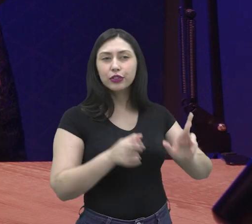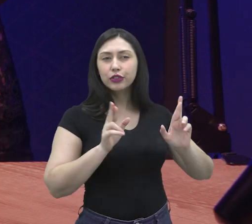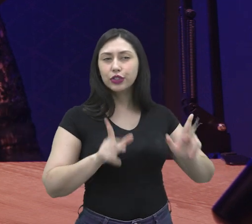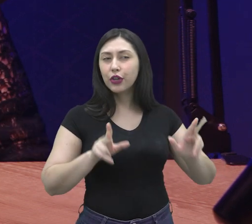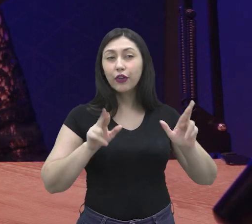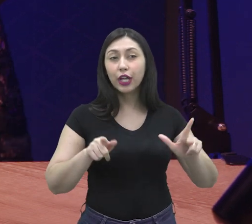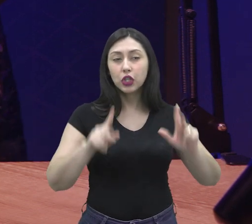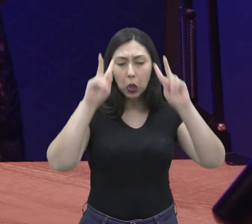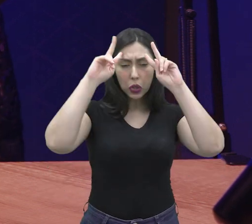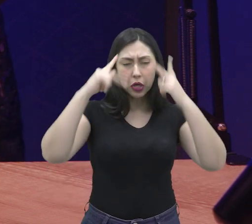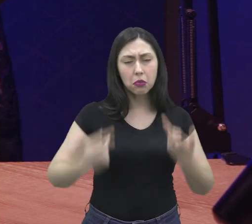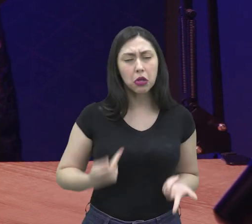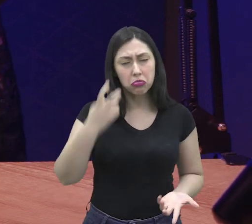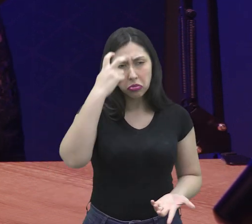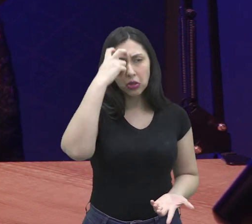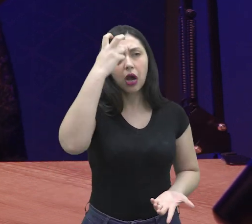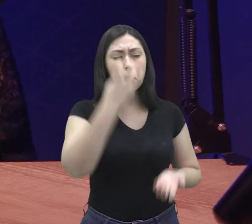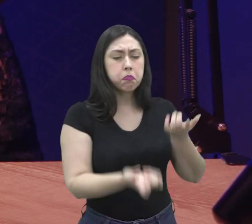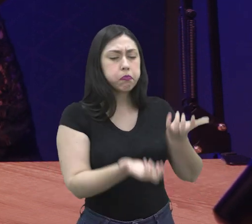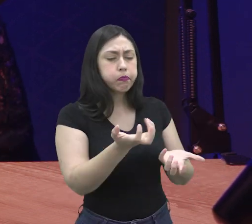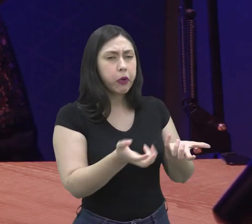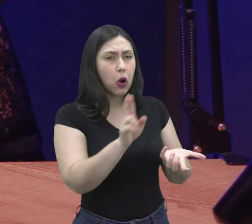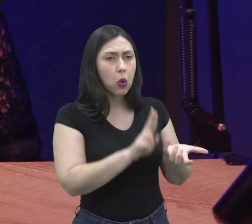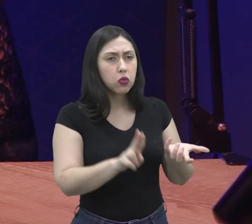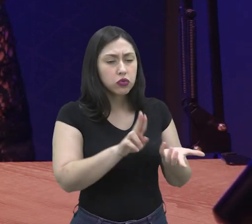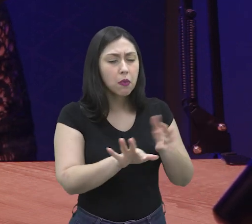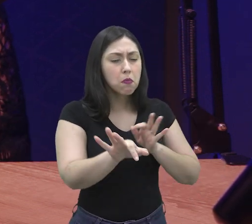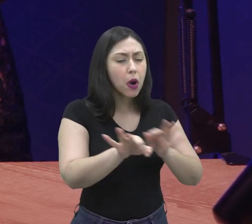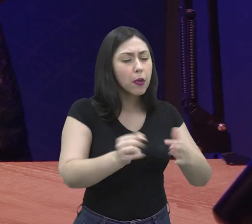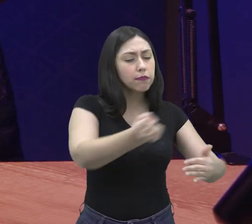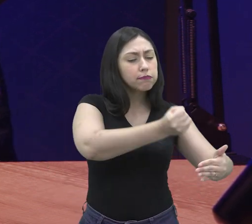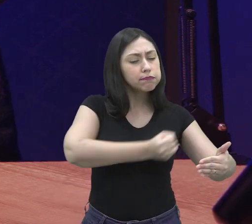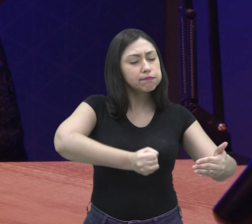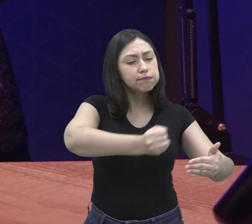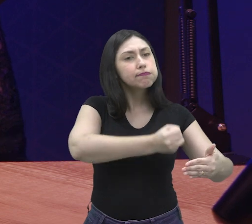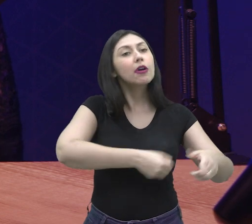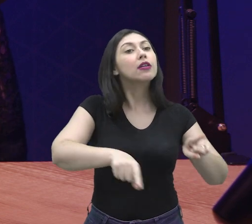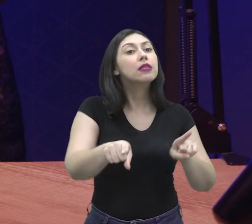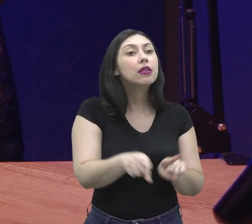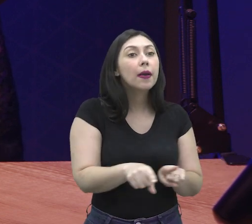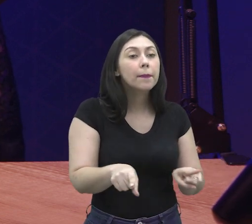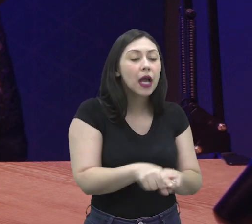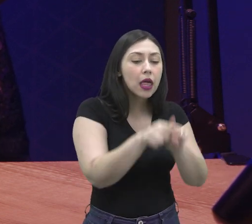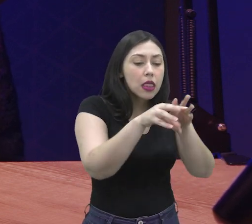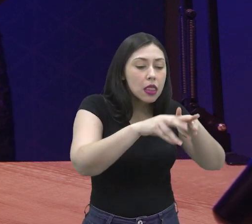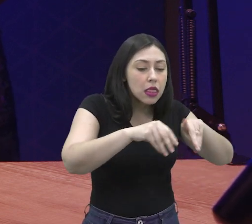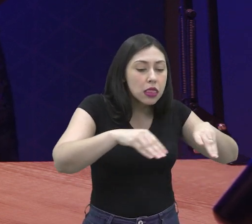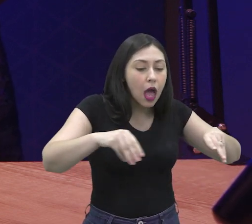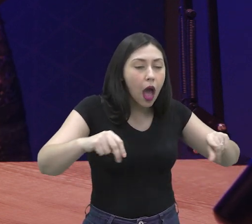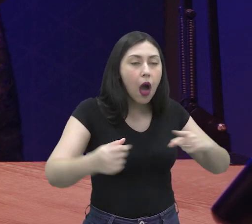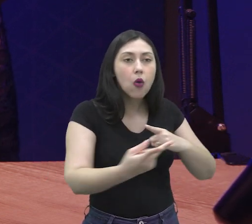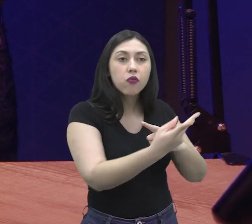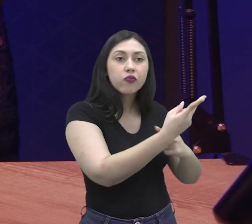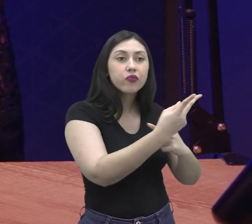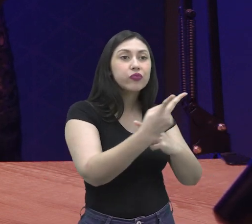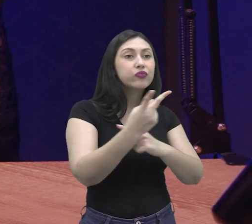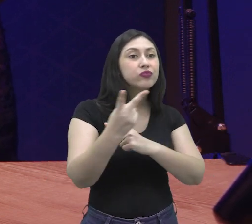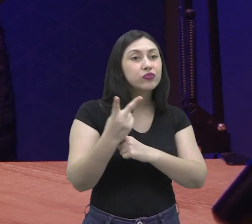de outros seres vivos. Então, essa questão do preparo do alimento, até do preparo do solo, da